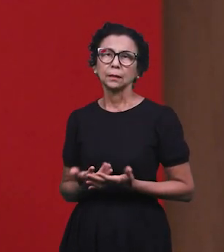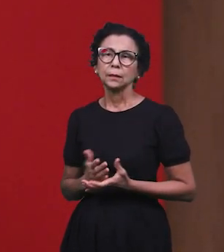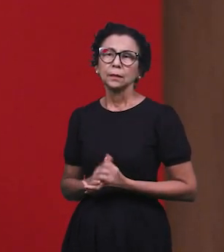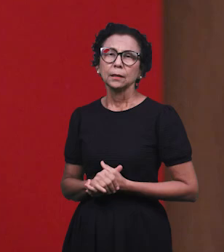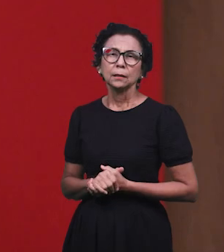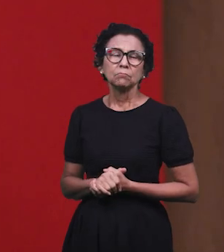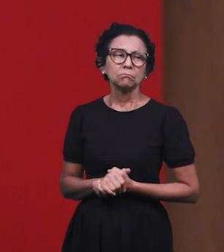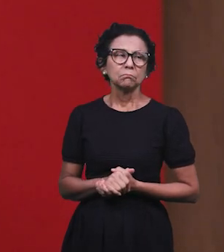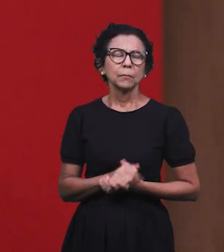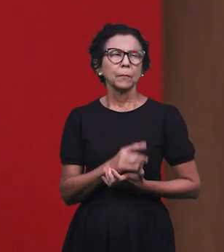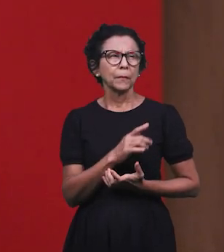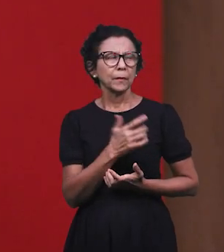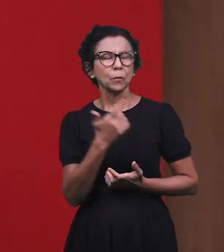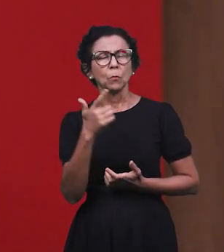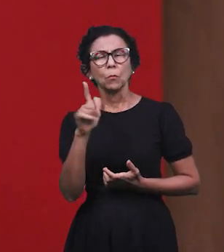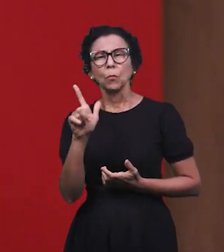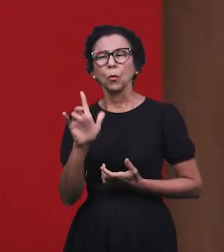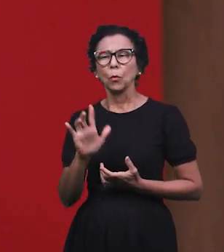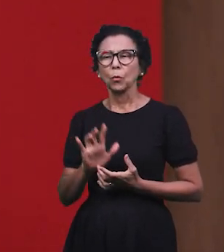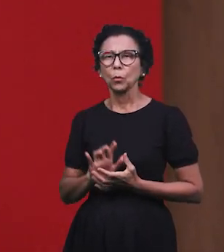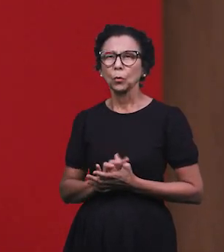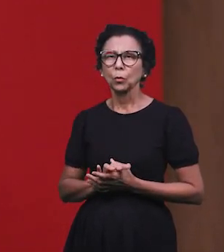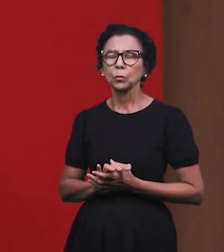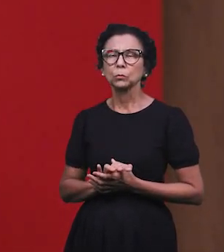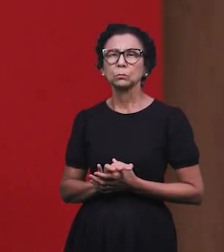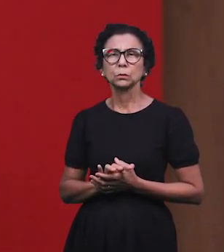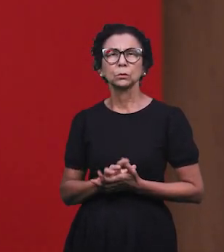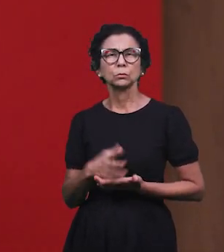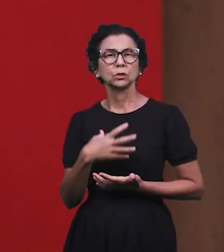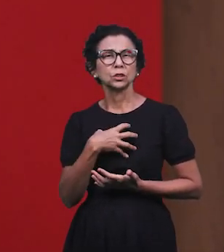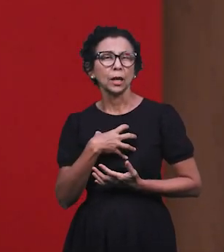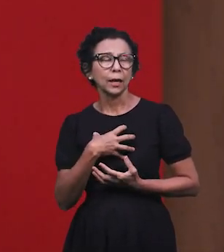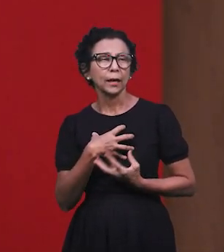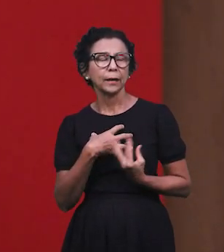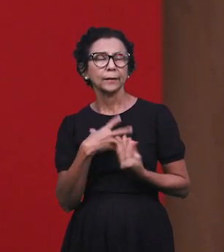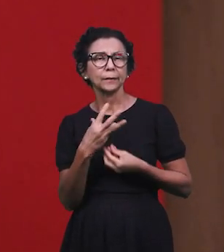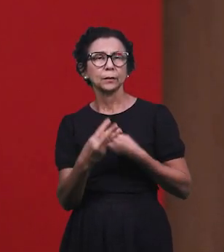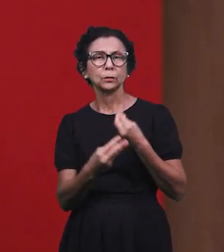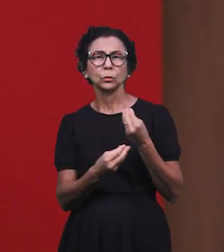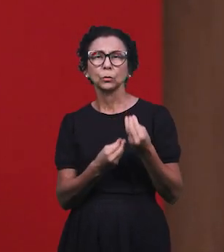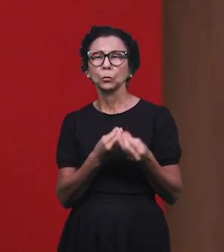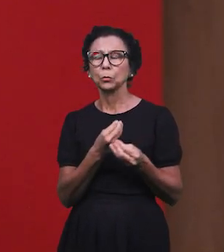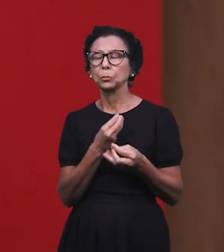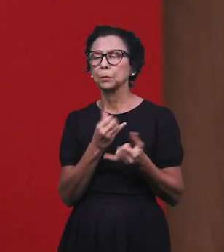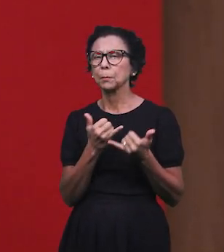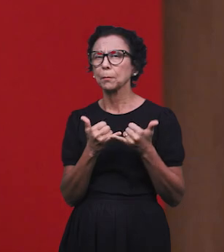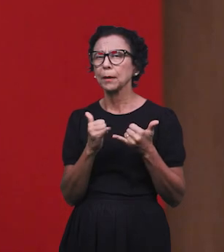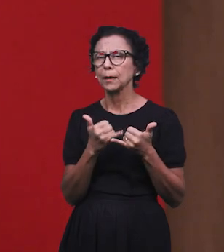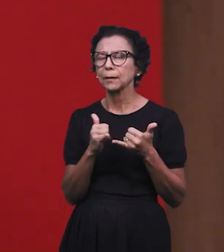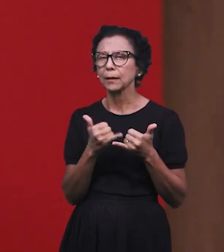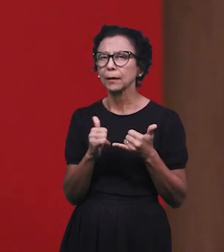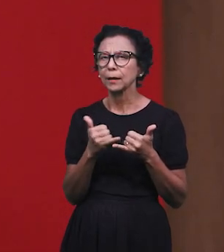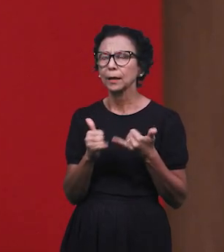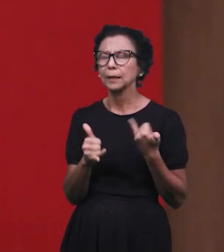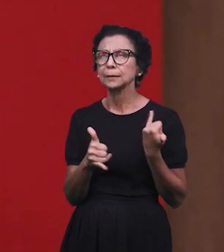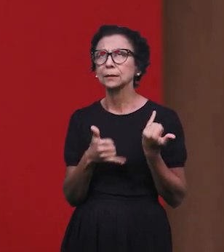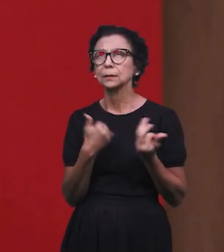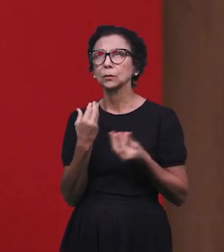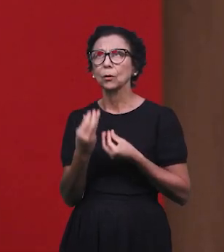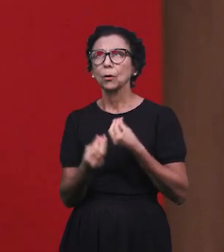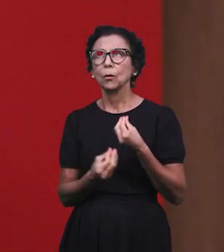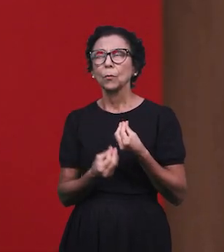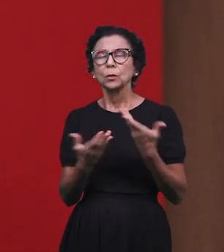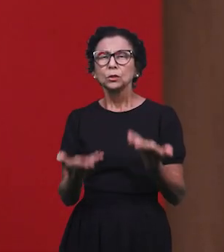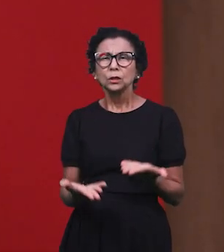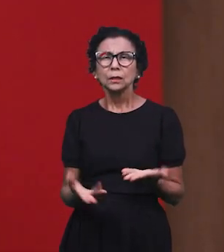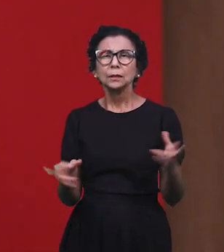Coronel Fausto? Tem alguma outra maneira, um aspecto que seja semelhante do portar